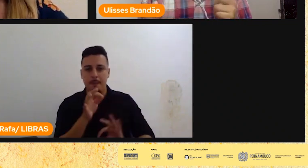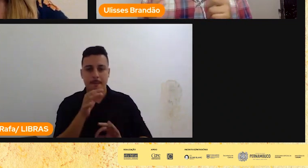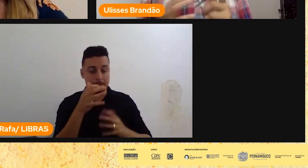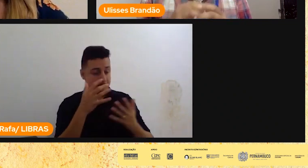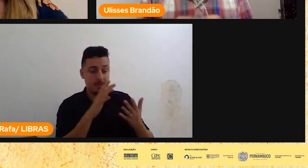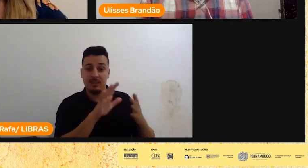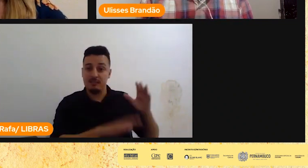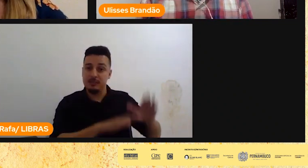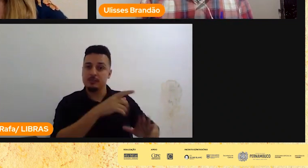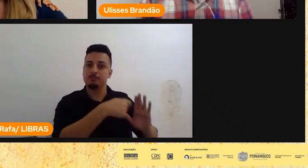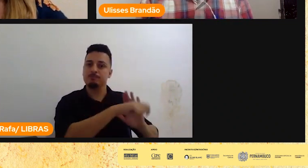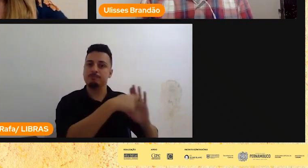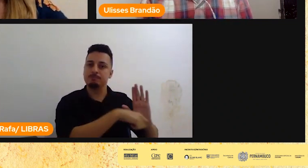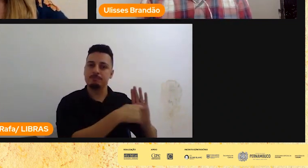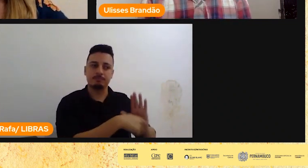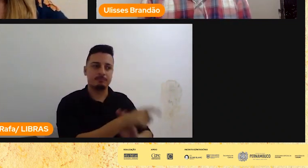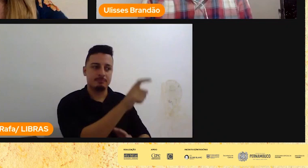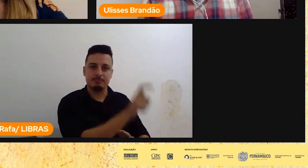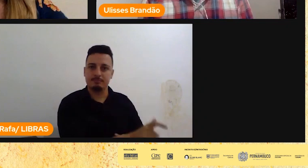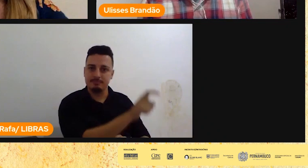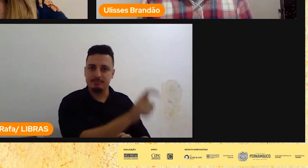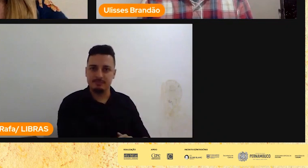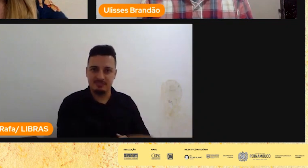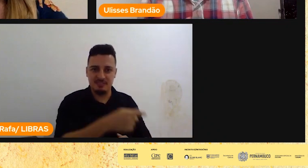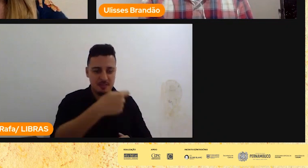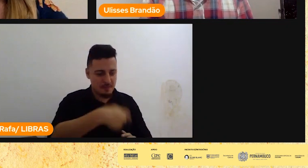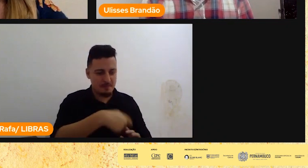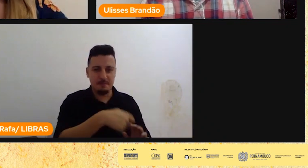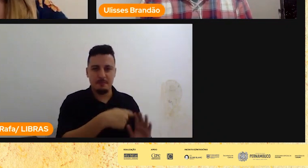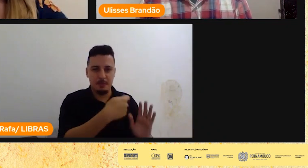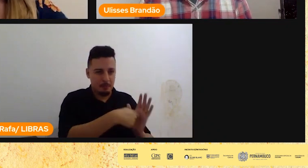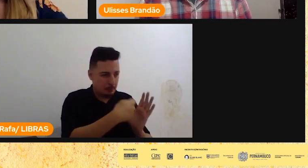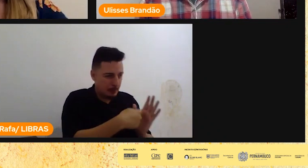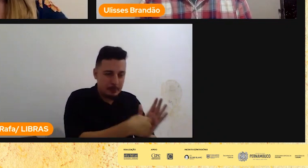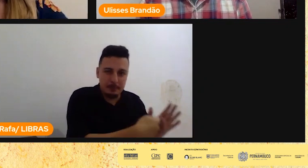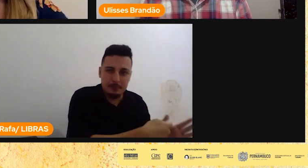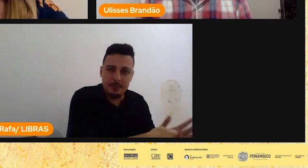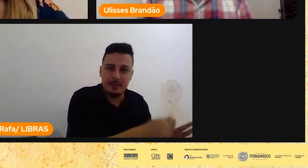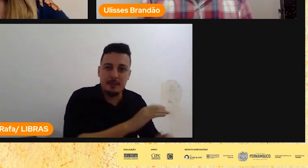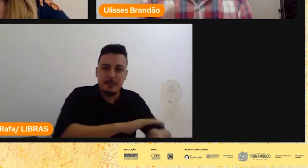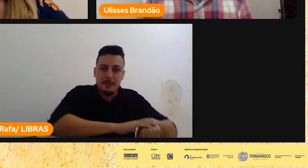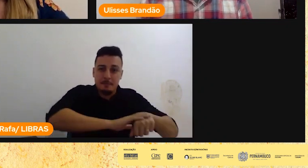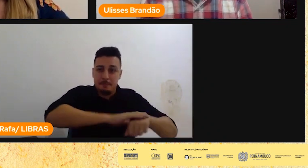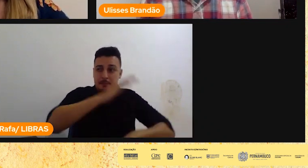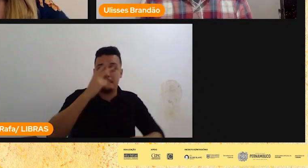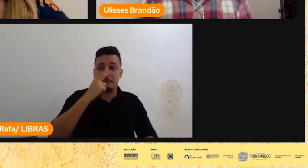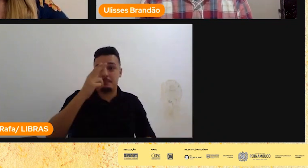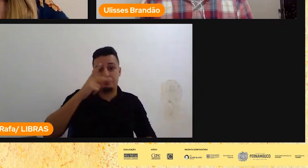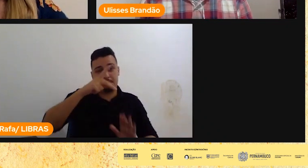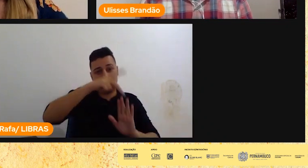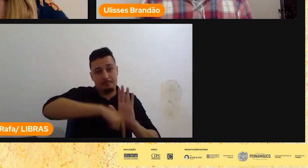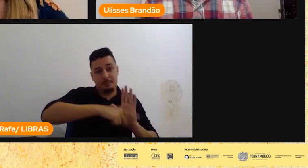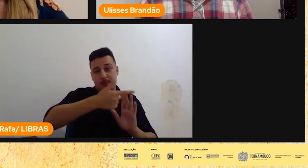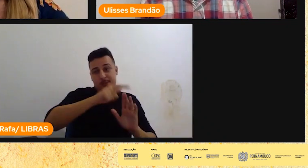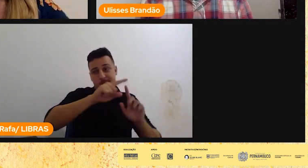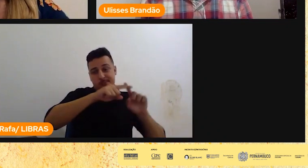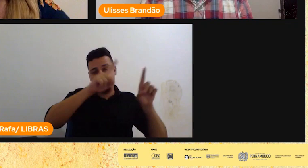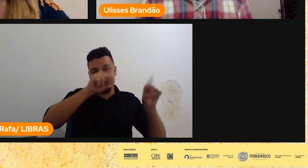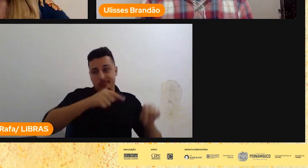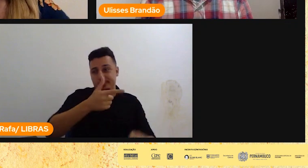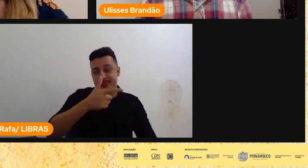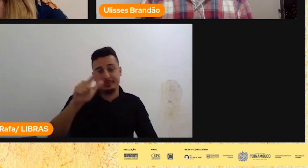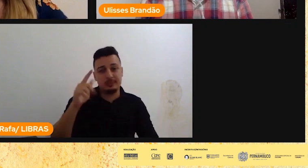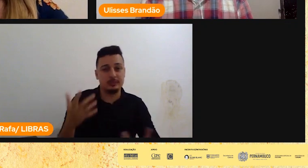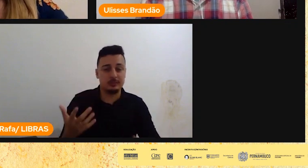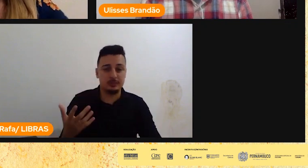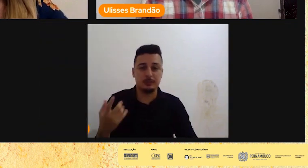o personagem, sabe? São uma série de exigências que são muito maiores do que para um outro projeto de outra linguagem, né? E que são materiais que